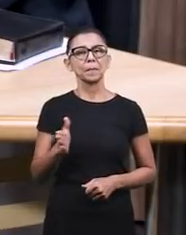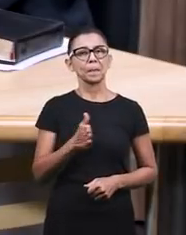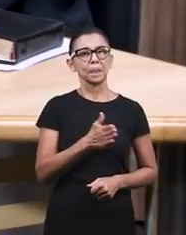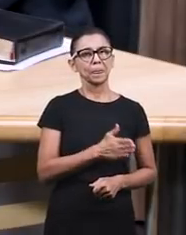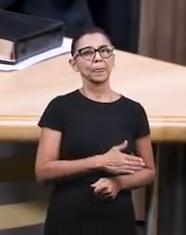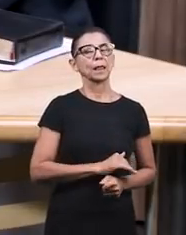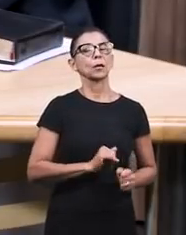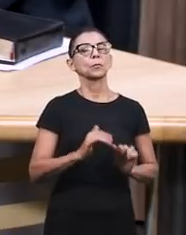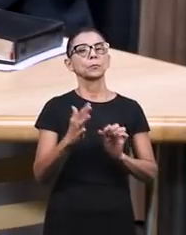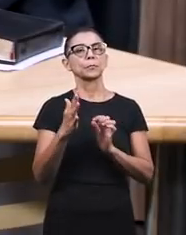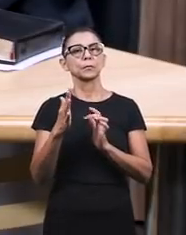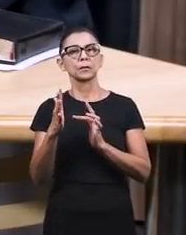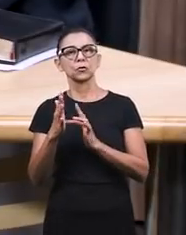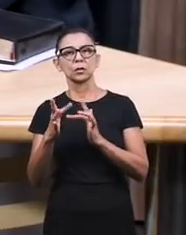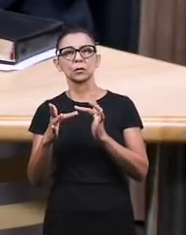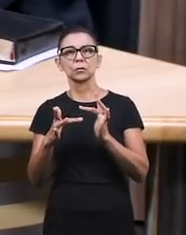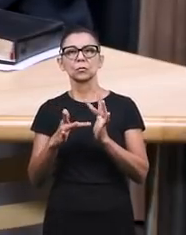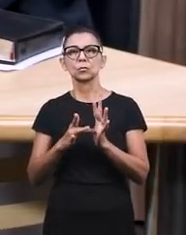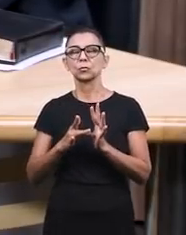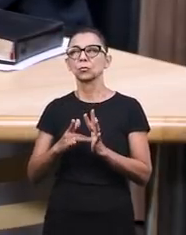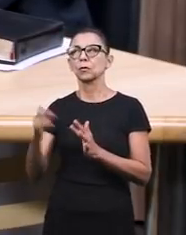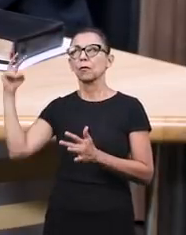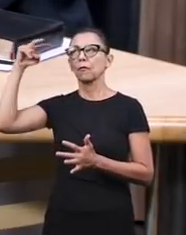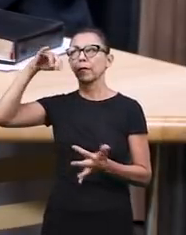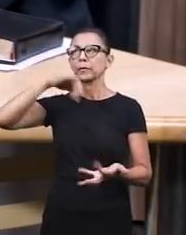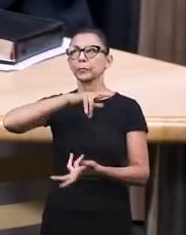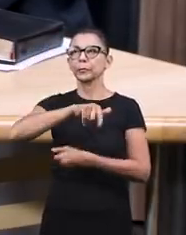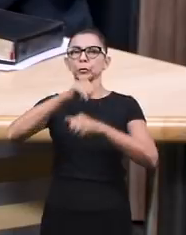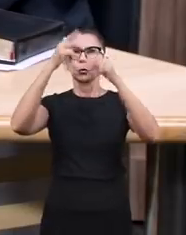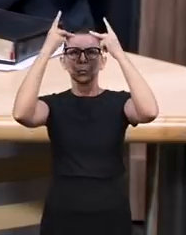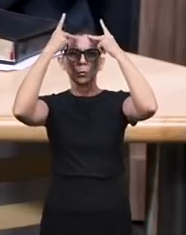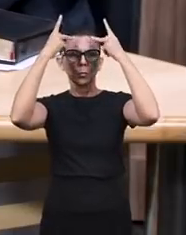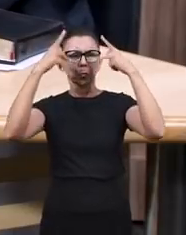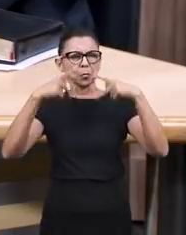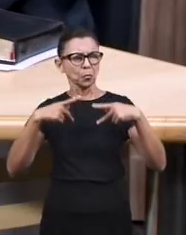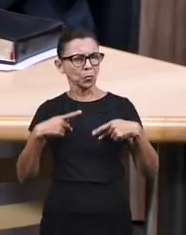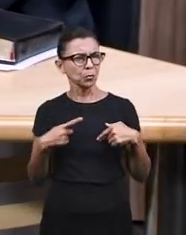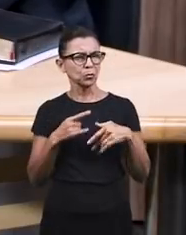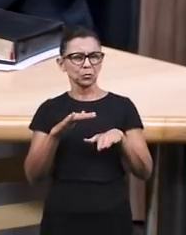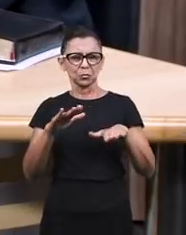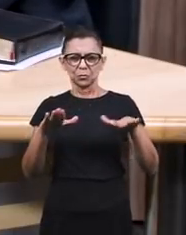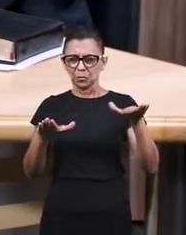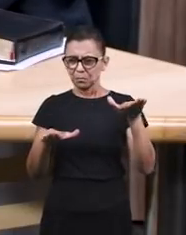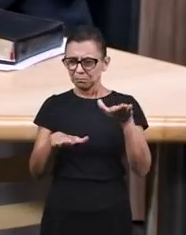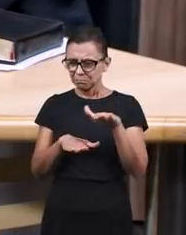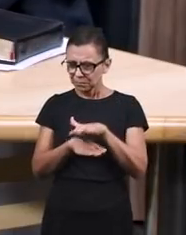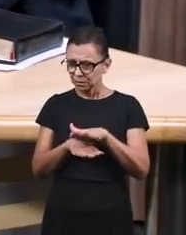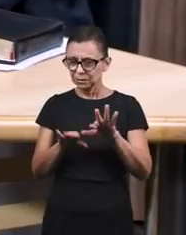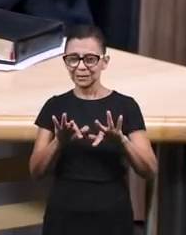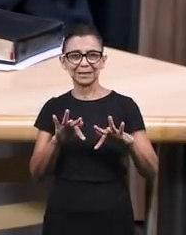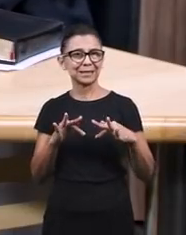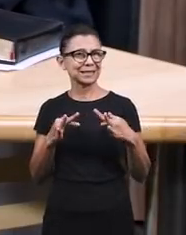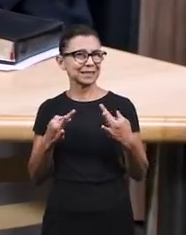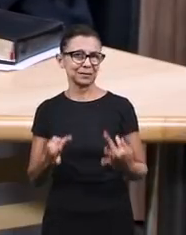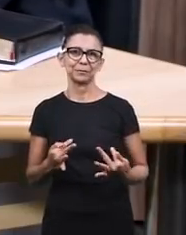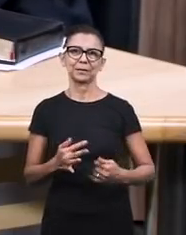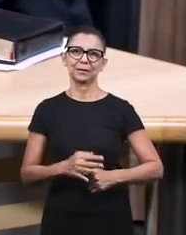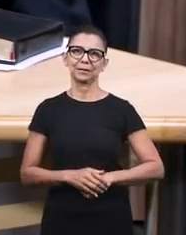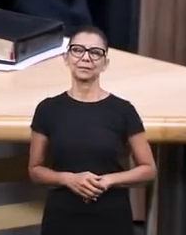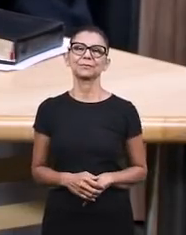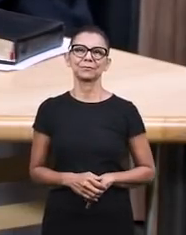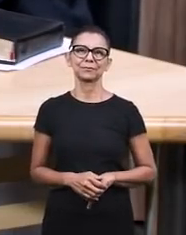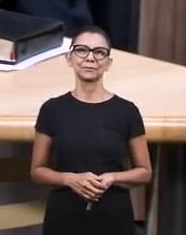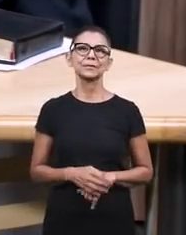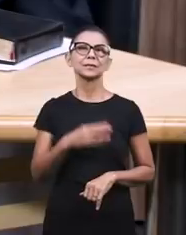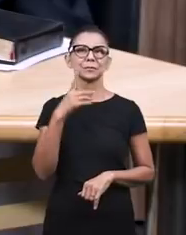Deus que se fez homem e se fez servo e se fez o menor de todos, né? E isso é muito interessante,